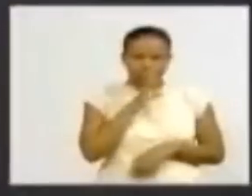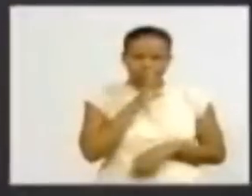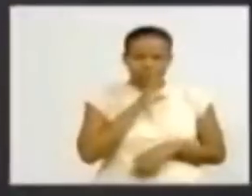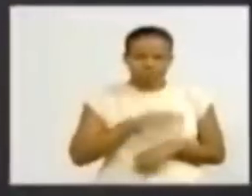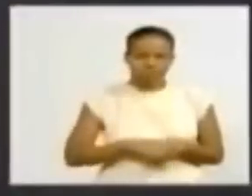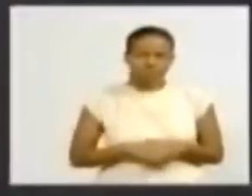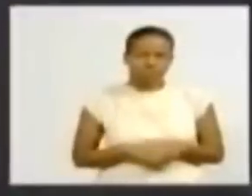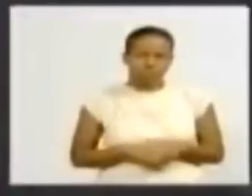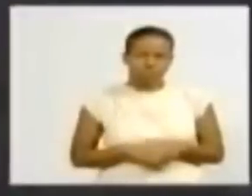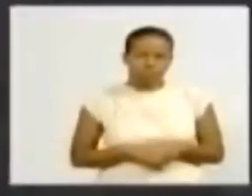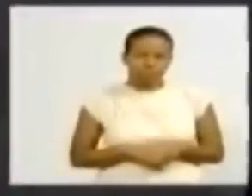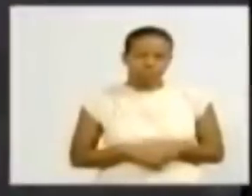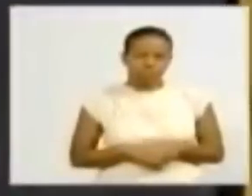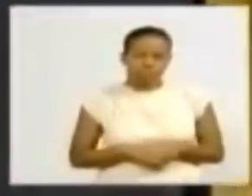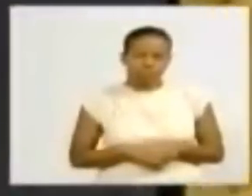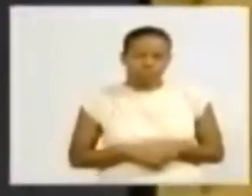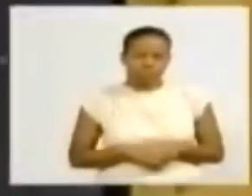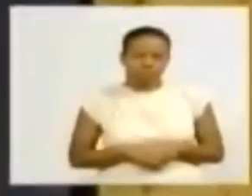Por favor. Por favor.